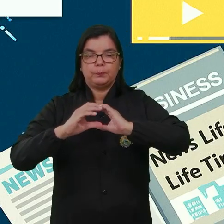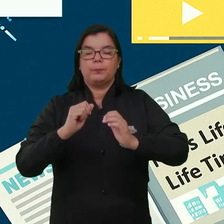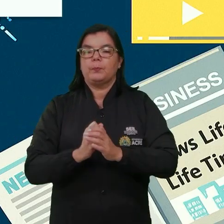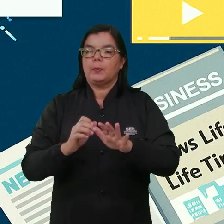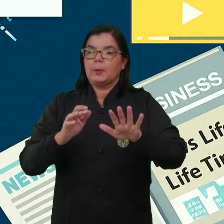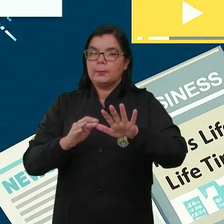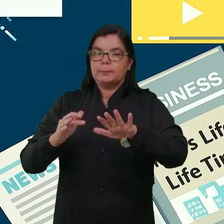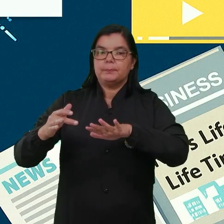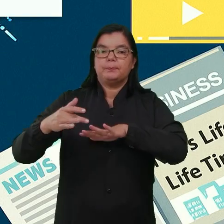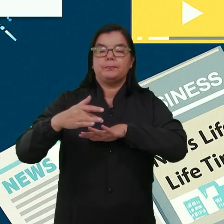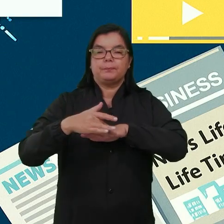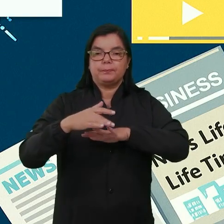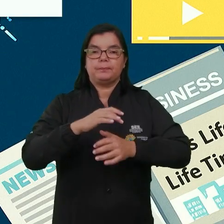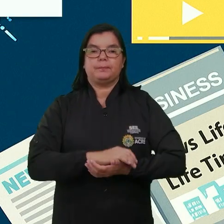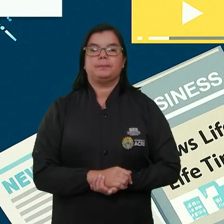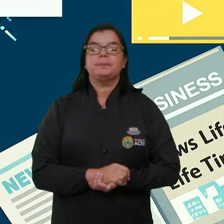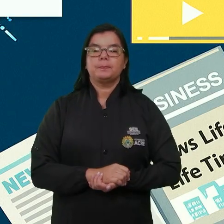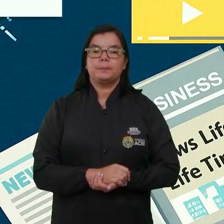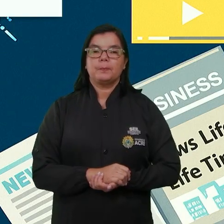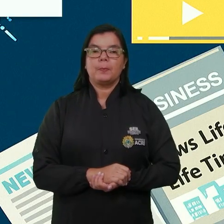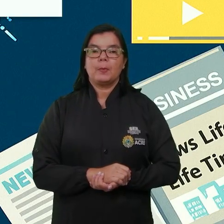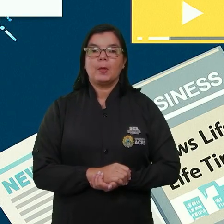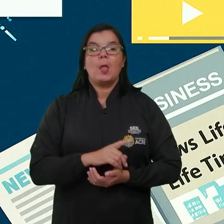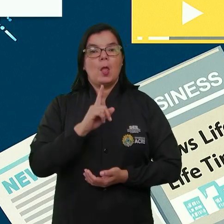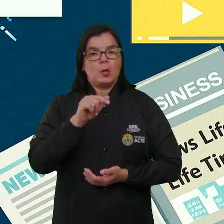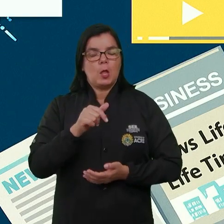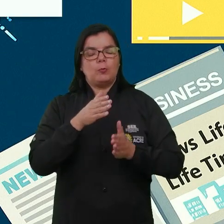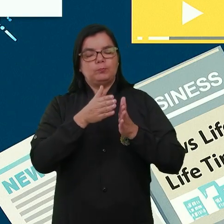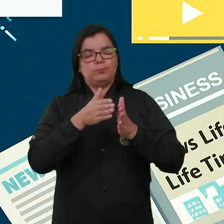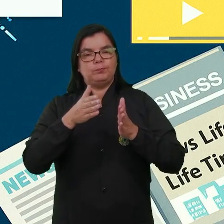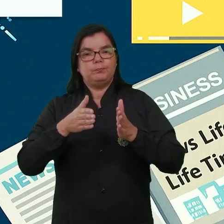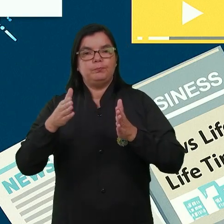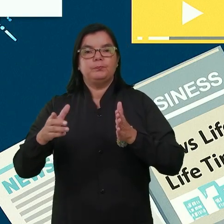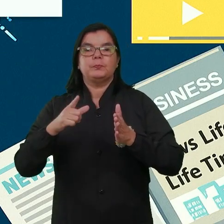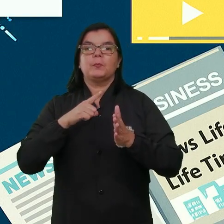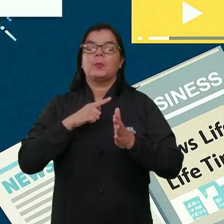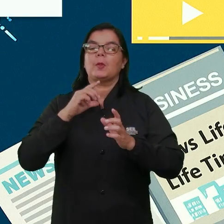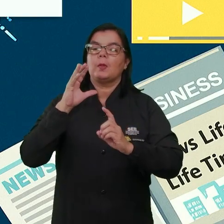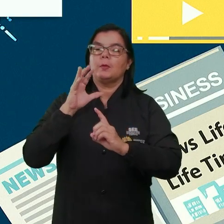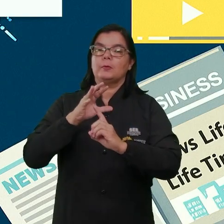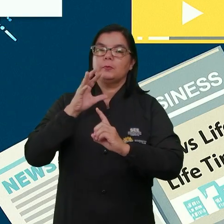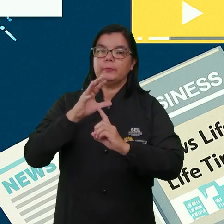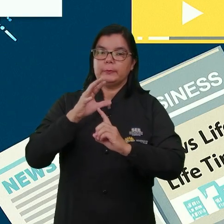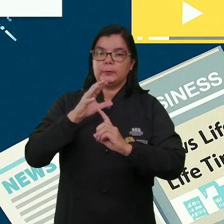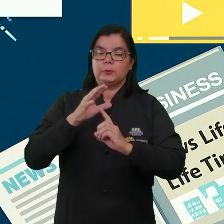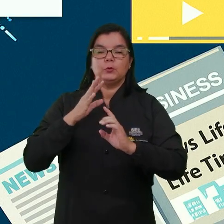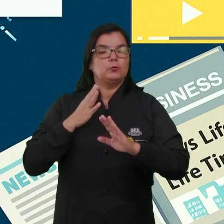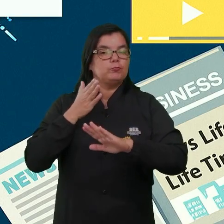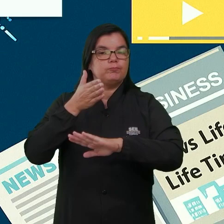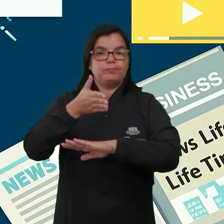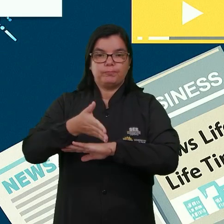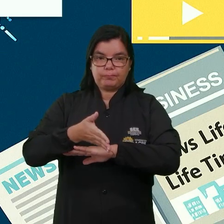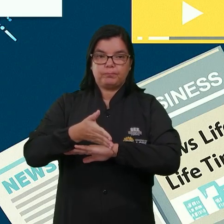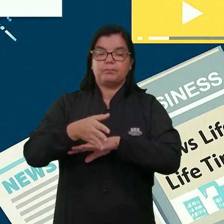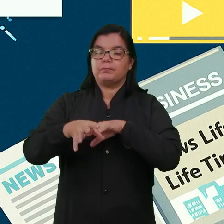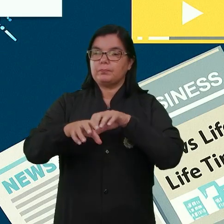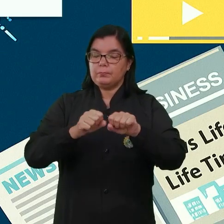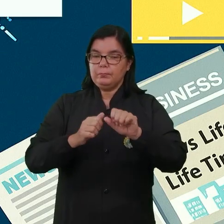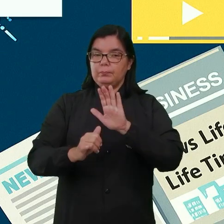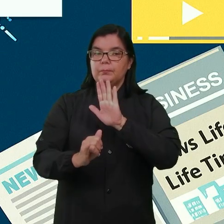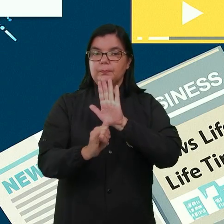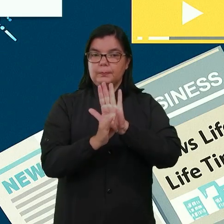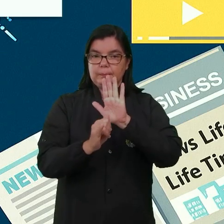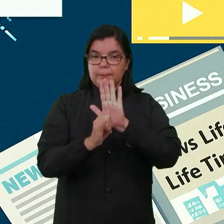comunicação e pelas redes digitais. Esses processos têm influência direta na formação